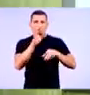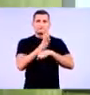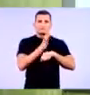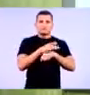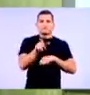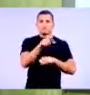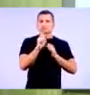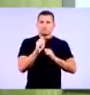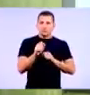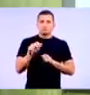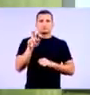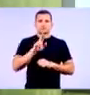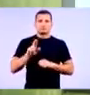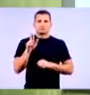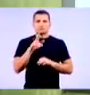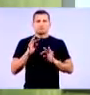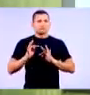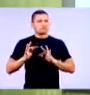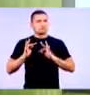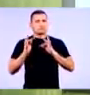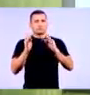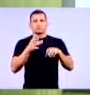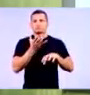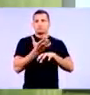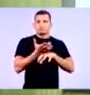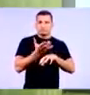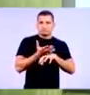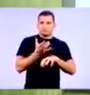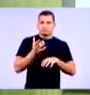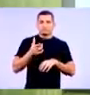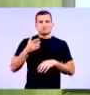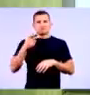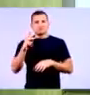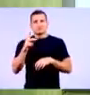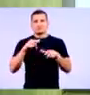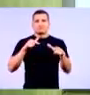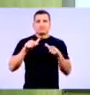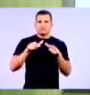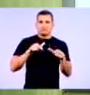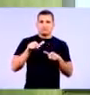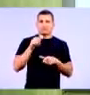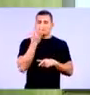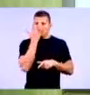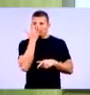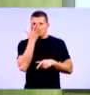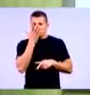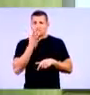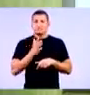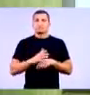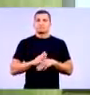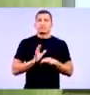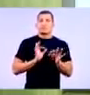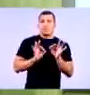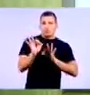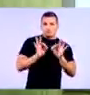em todas as suas disciplinas, no seu trabalho. Ele facilita muito a organização de ideias, tanto para você